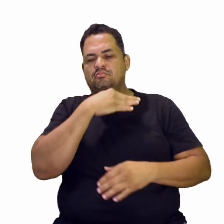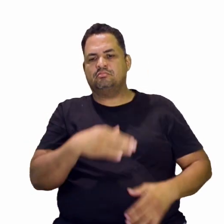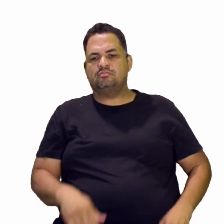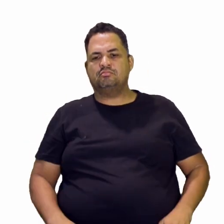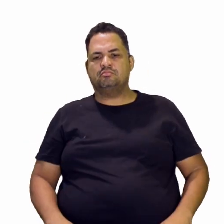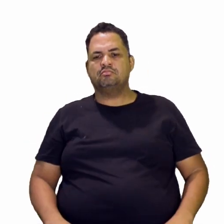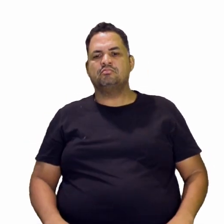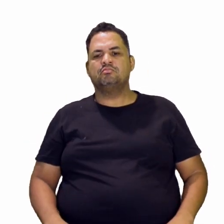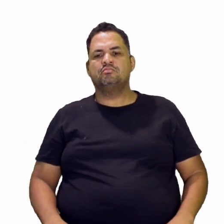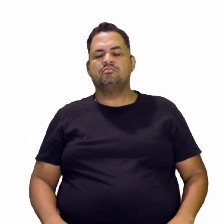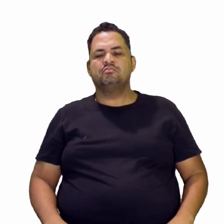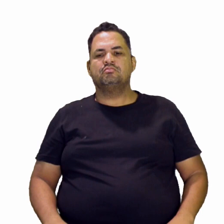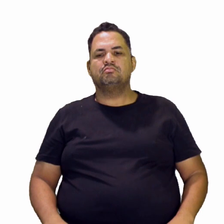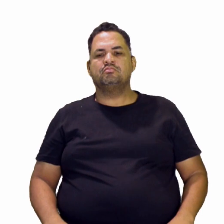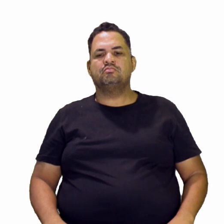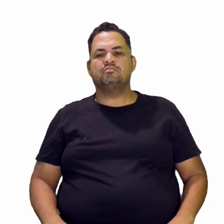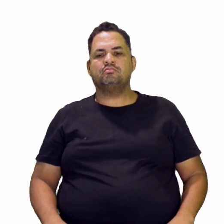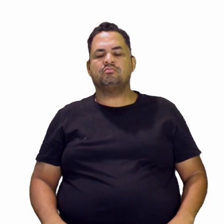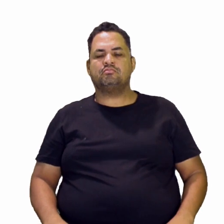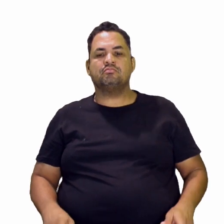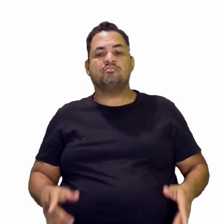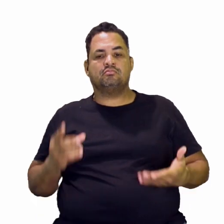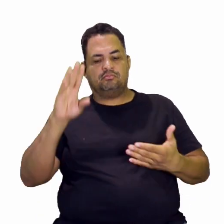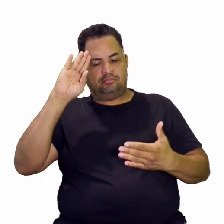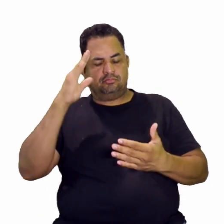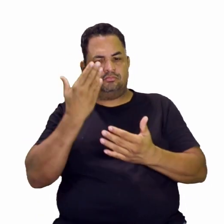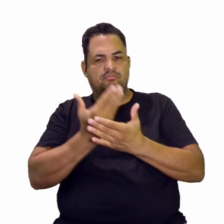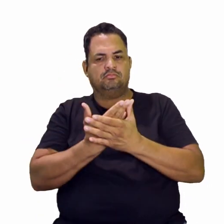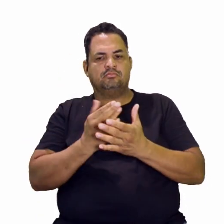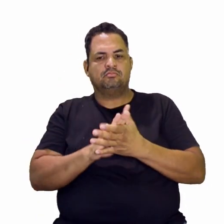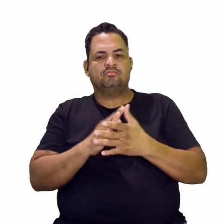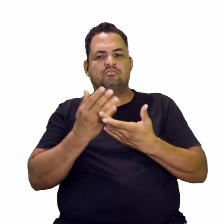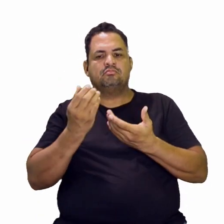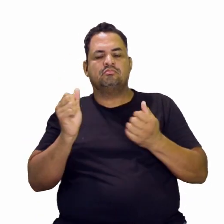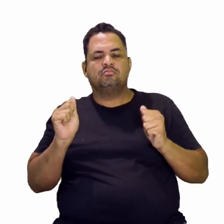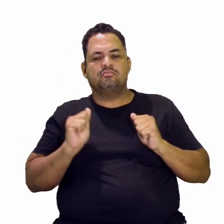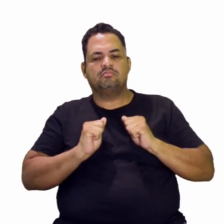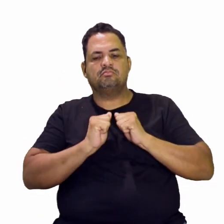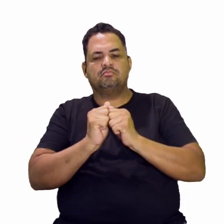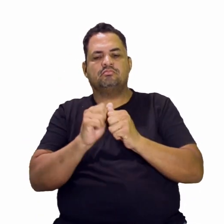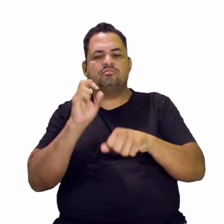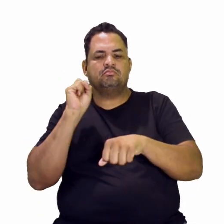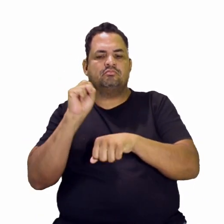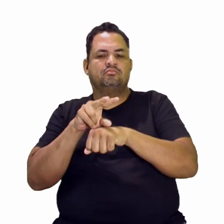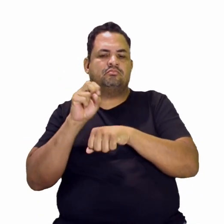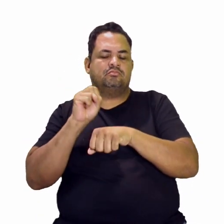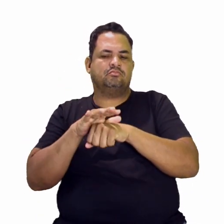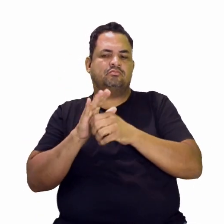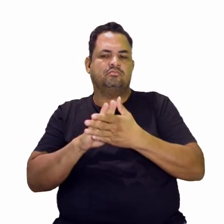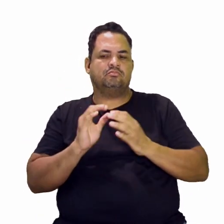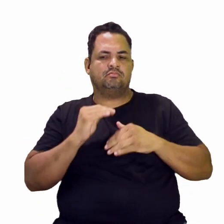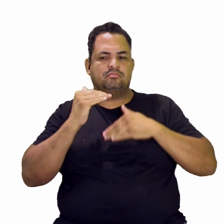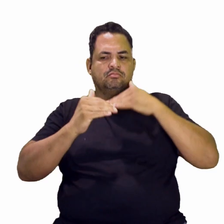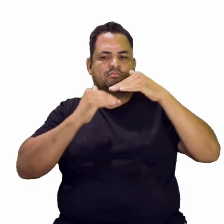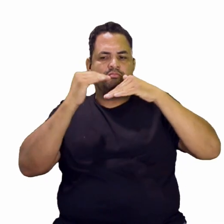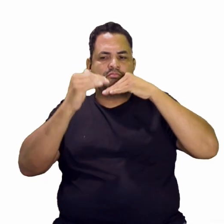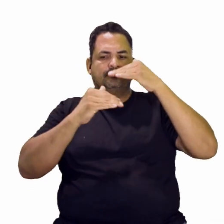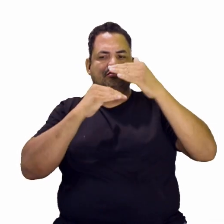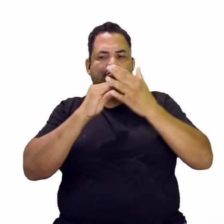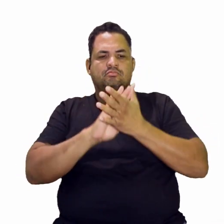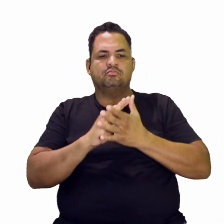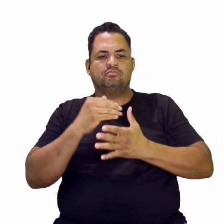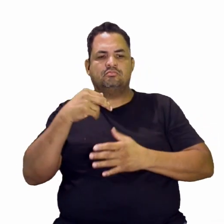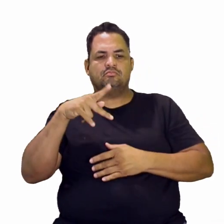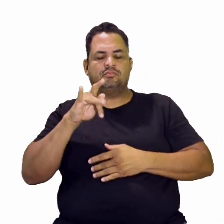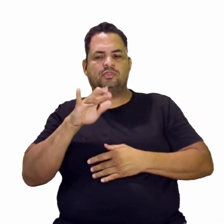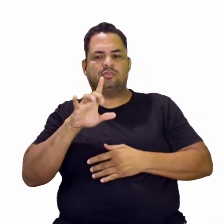animais. Tudo bem? E há quem acredita que os vírus juntos, né, evoluíram juntamente com os procariontes,